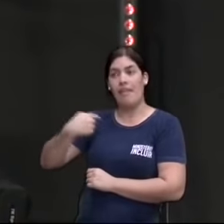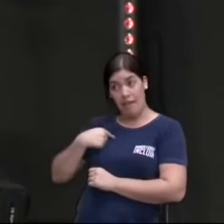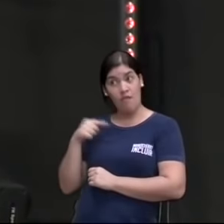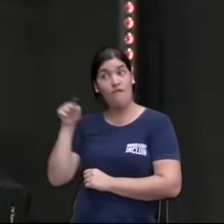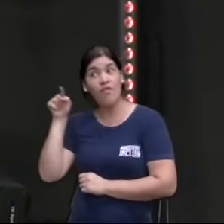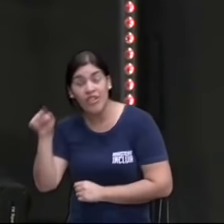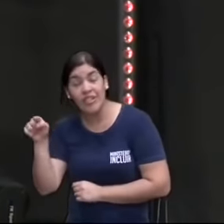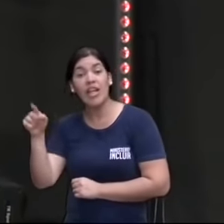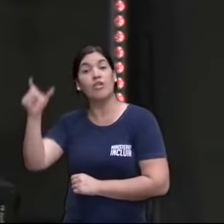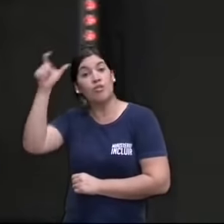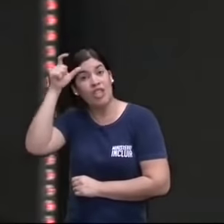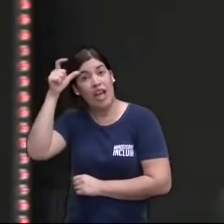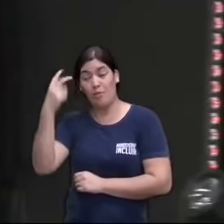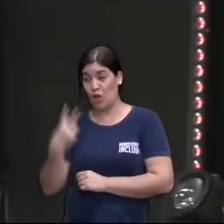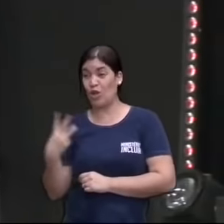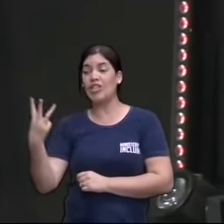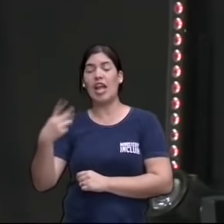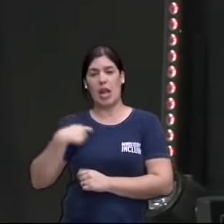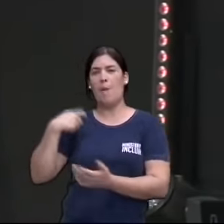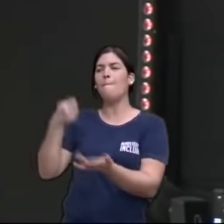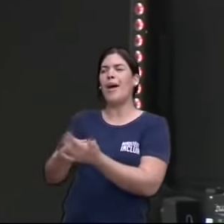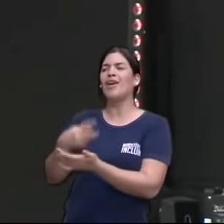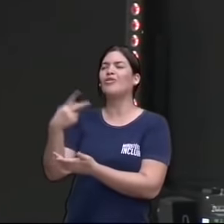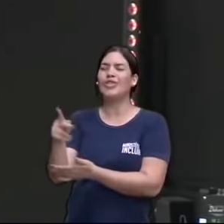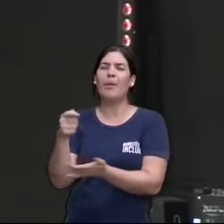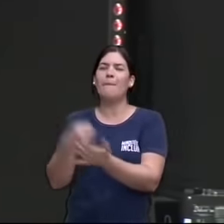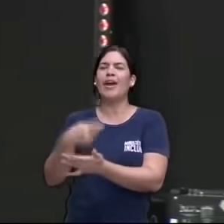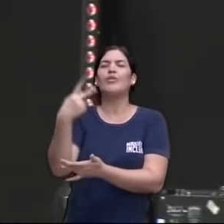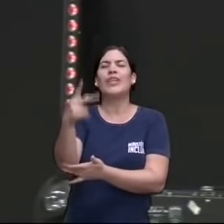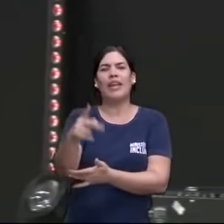Nós três, pago dele que eu pago o teu.